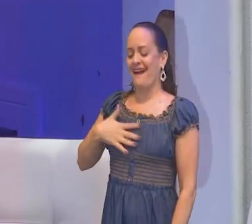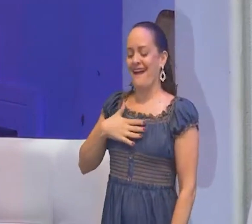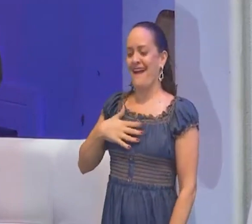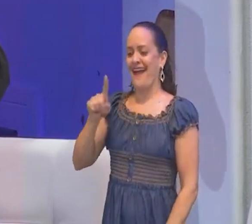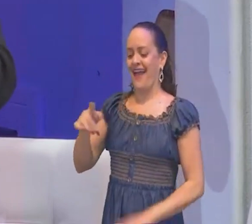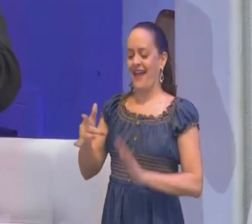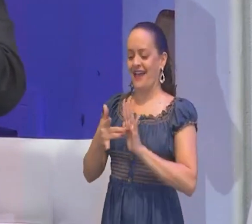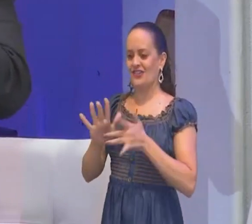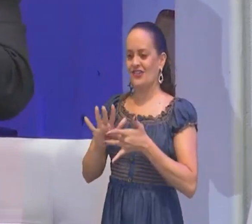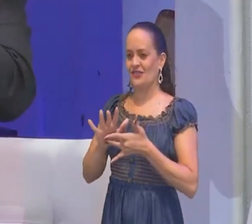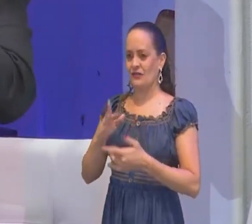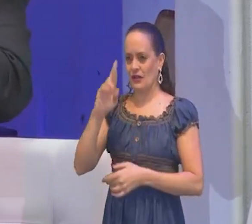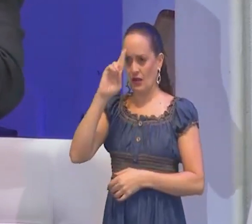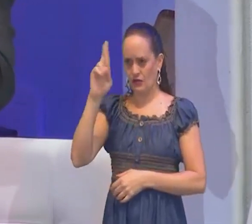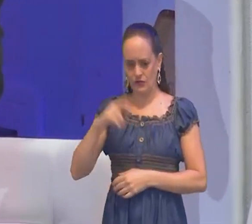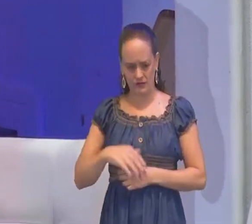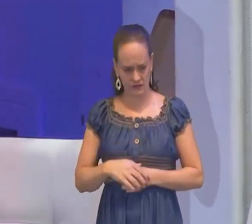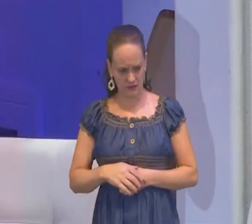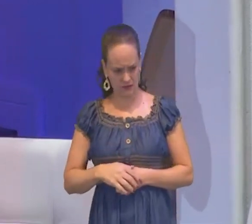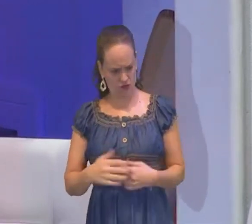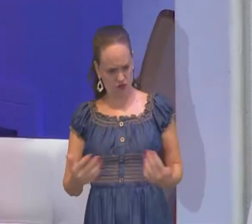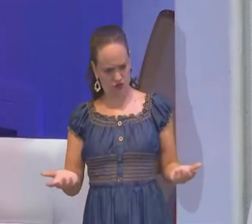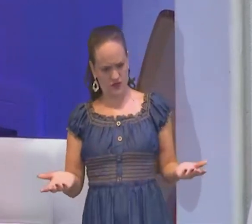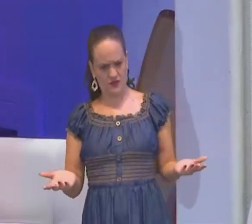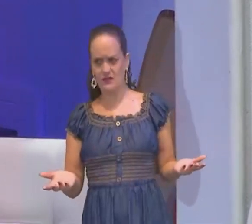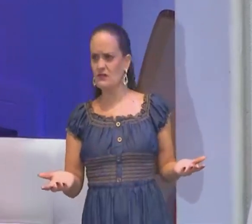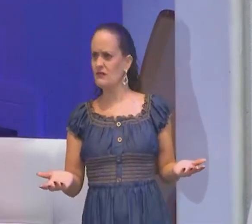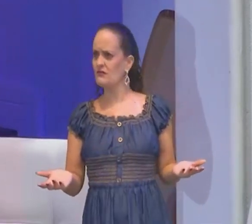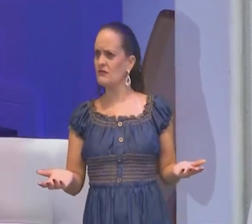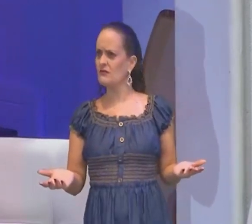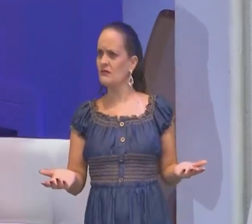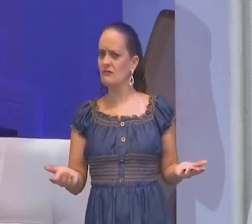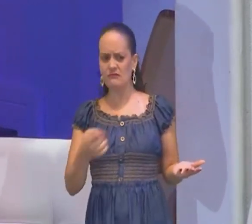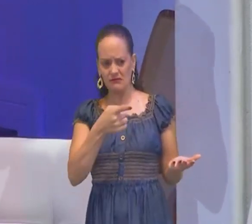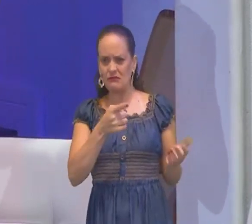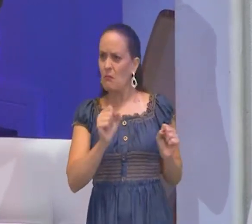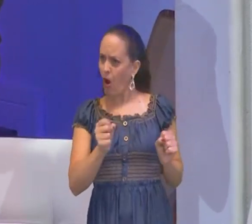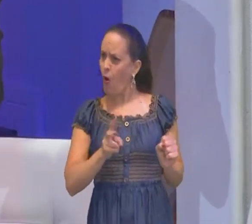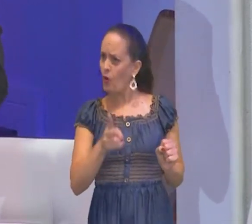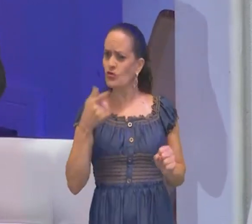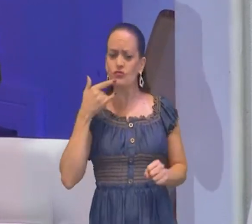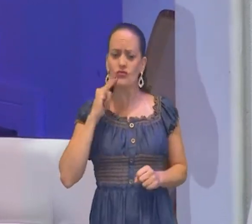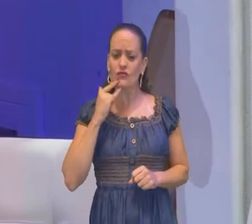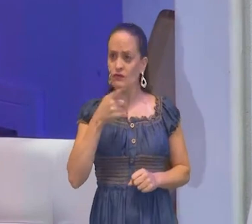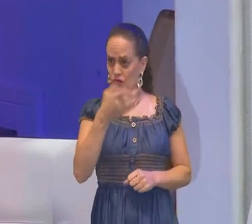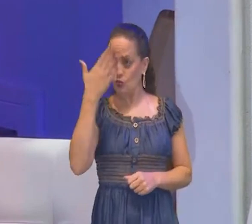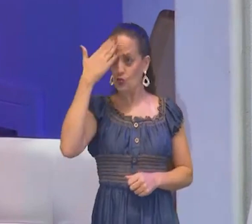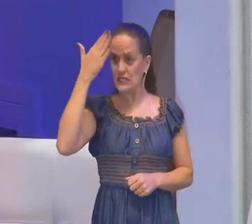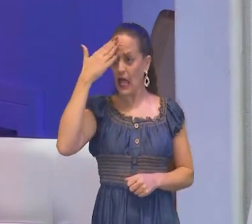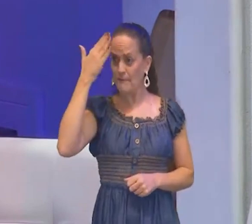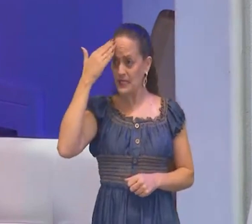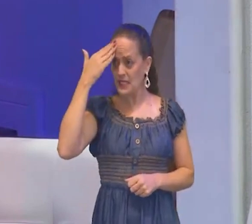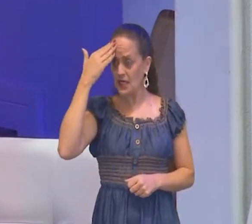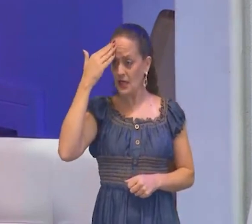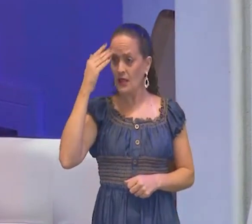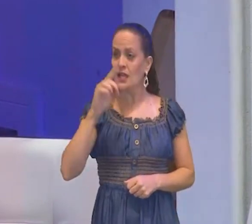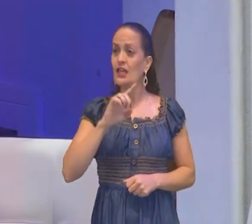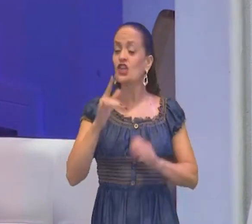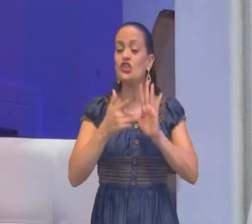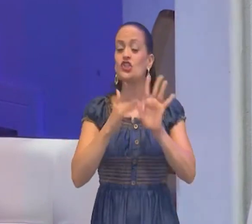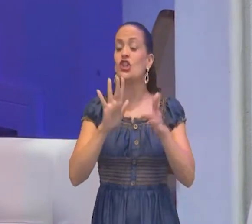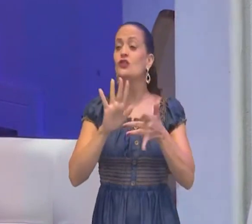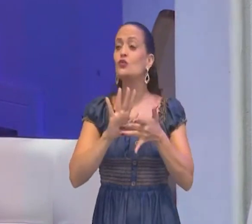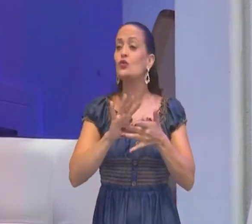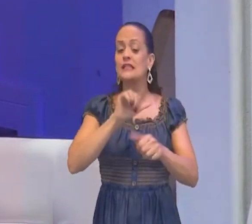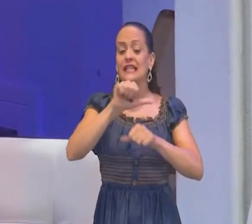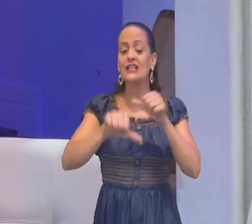aquele homem disse para ele o seguinte: mas o que impede você de beber? Você não sabia que um dia Jesus transformou água em